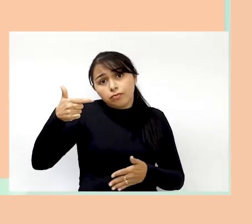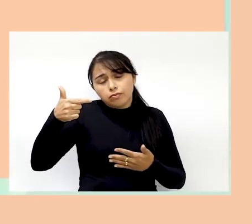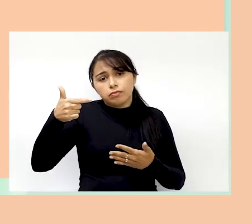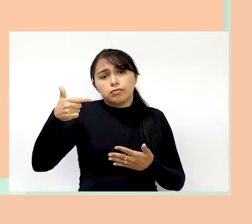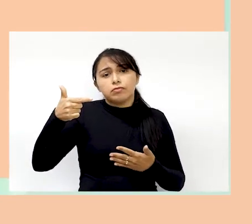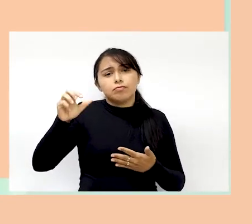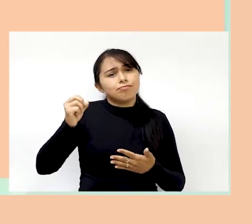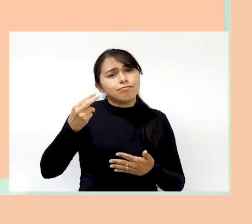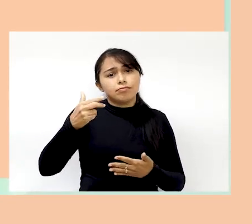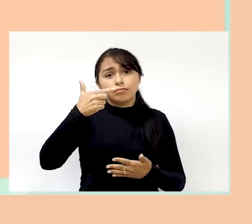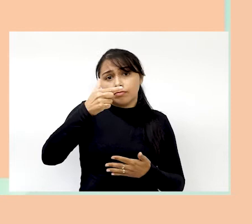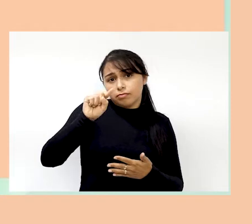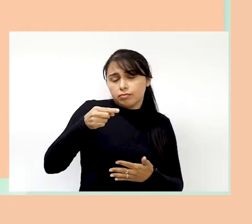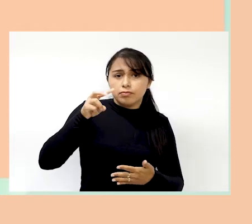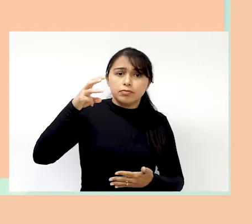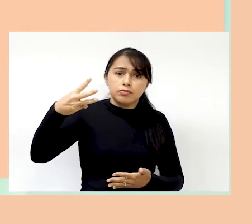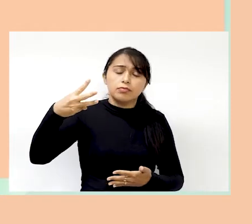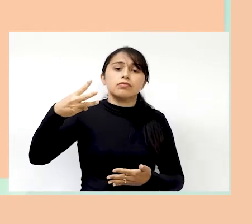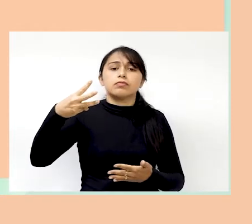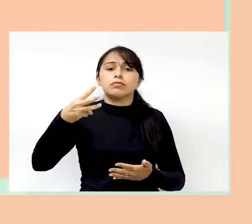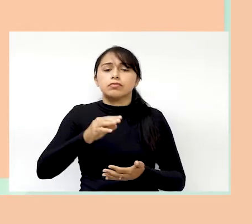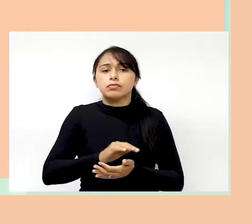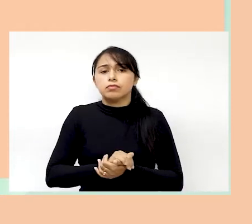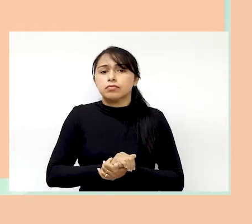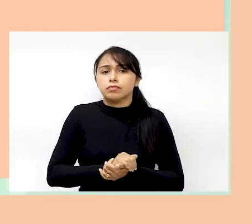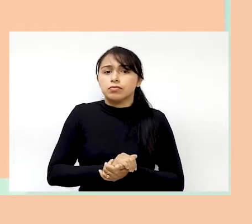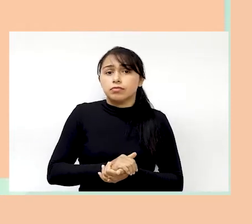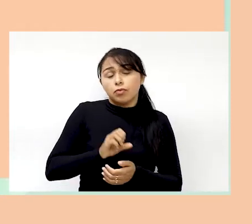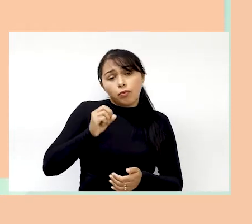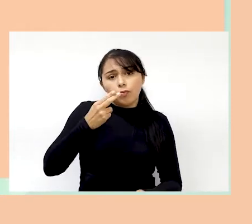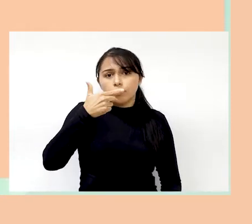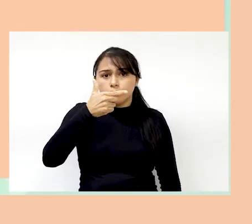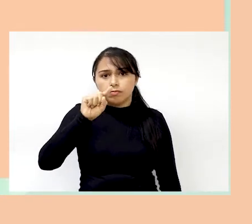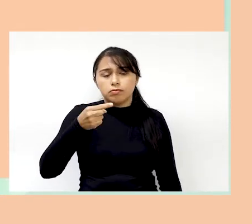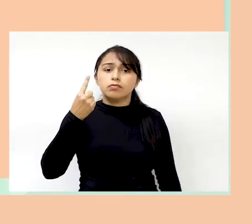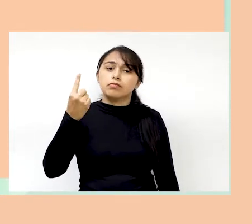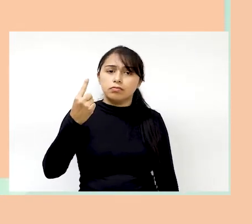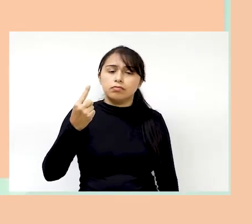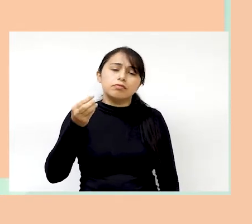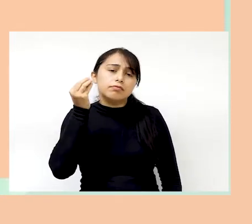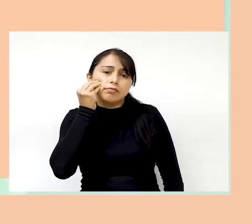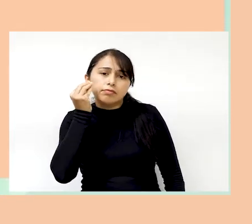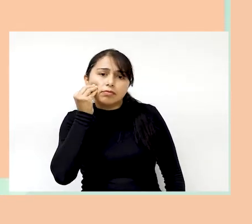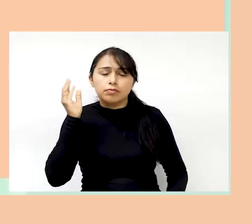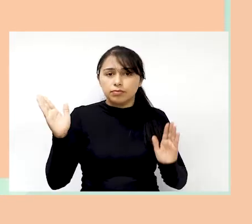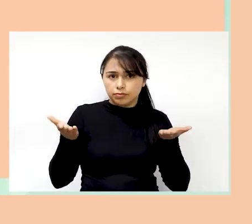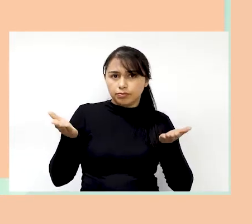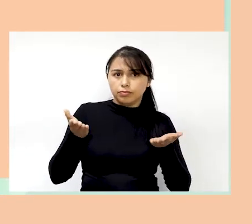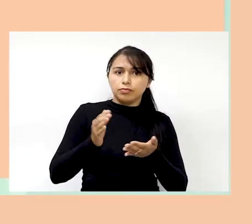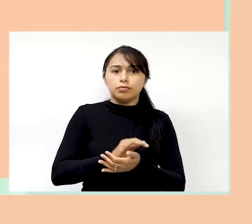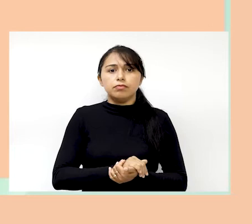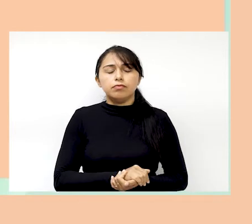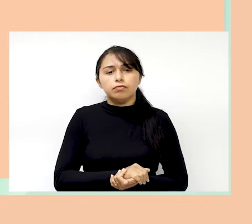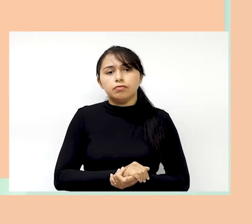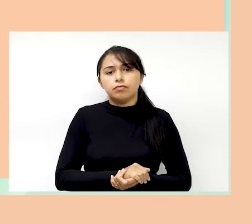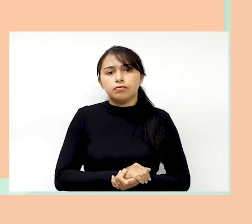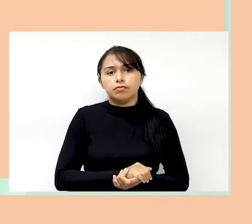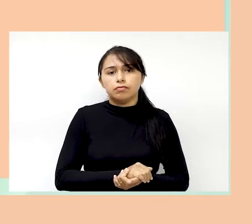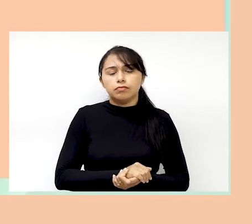2,2, 2,3, pode ser também 2,1. Então, vamos ver aqui esse